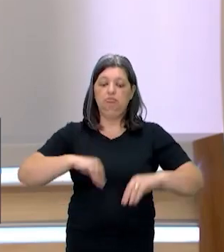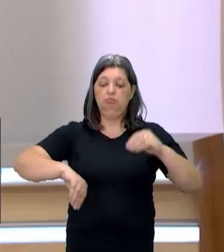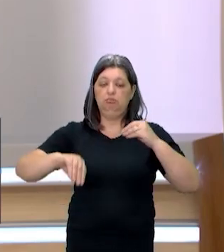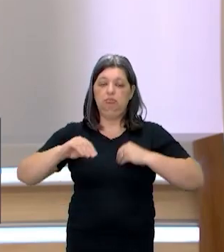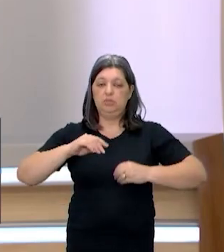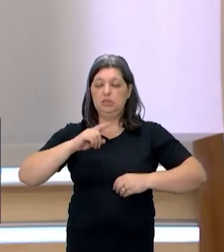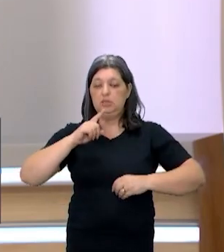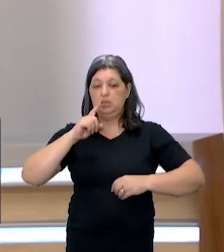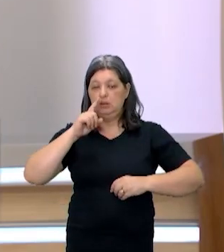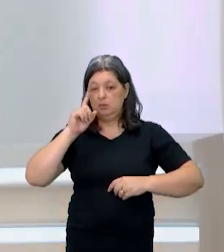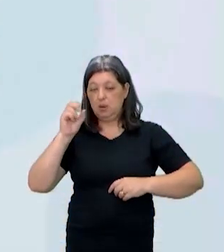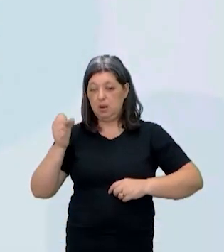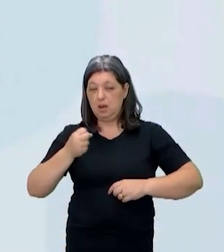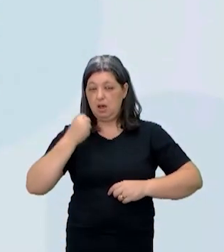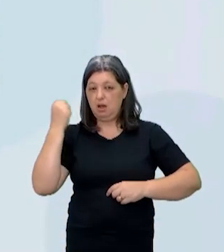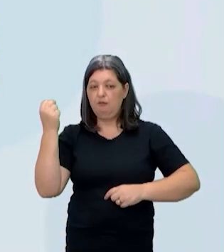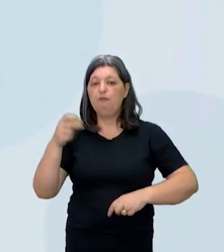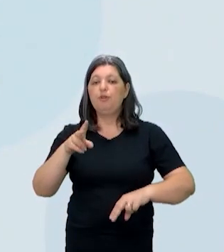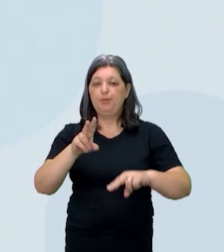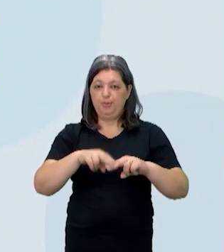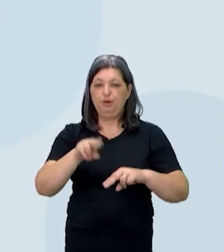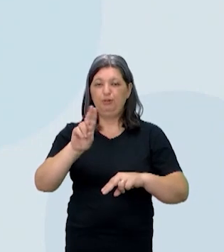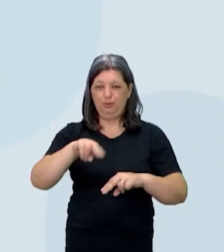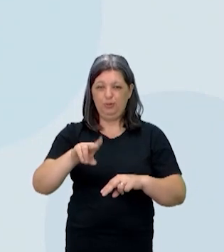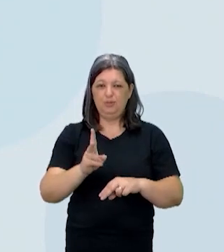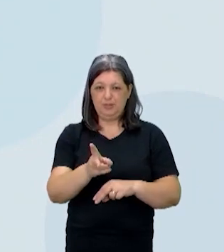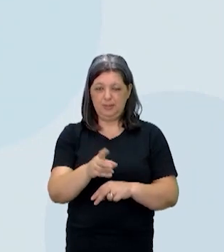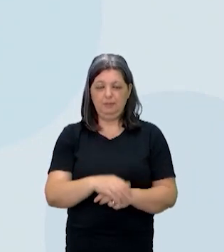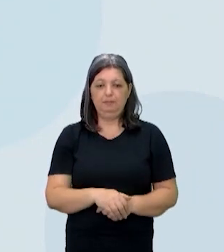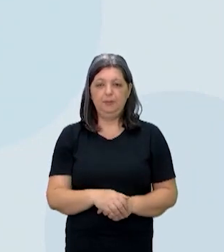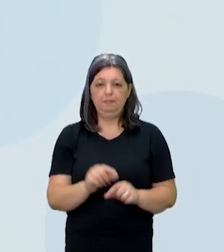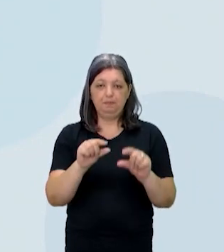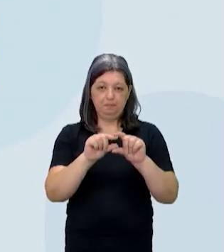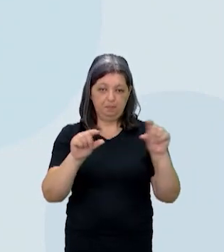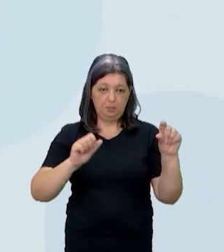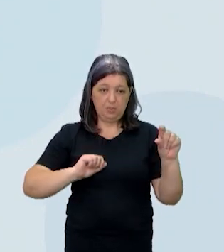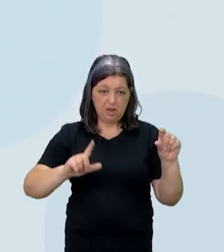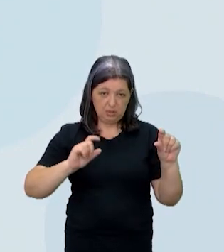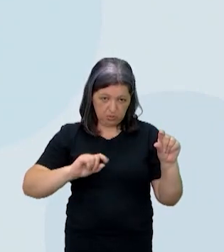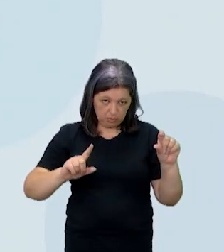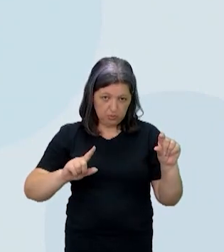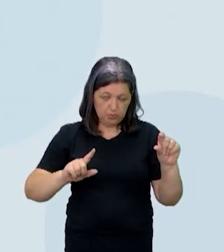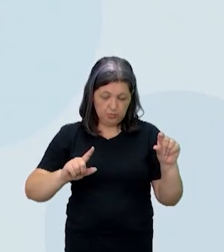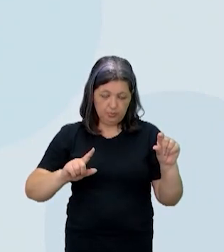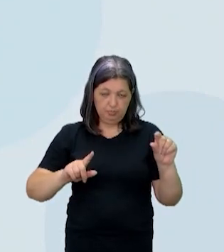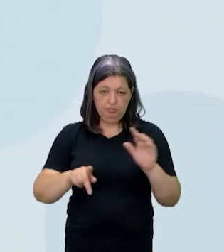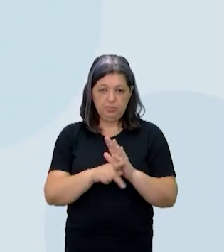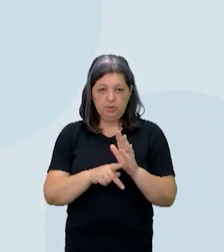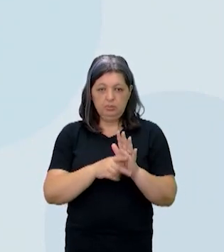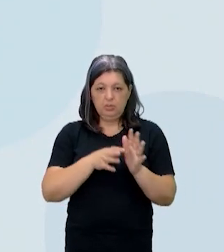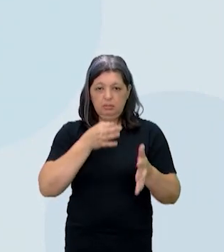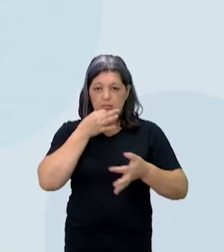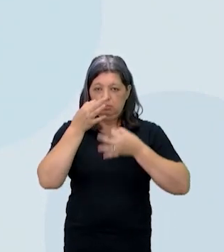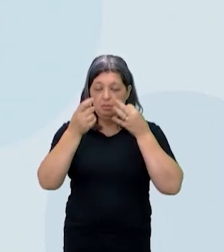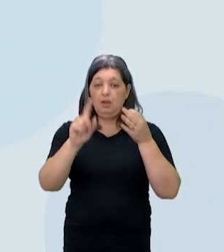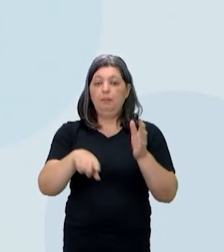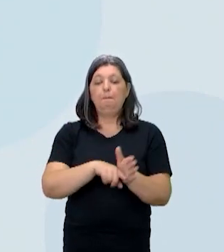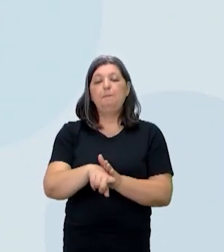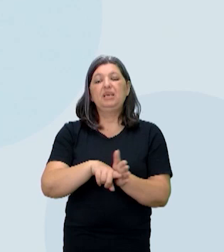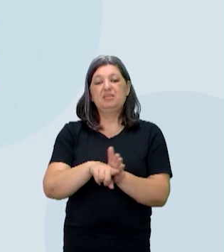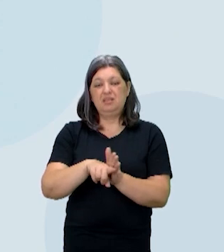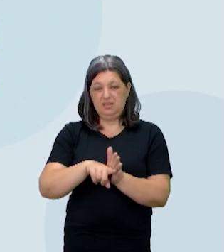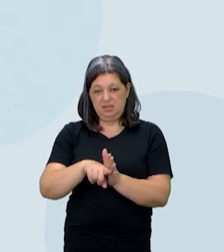lá na tela para mim, por favor. E aí você tem em azulzinho ali os argumentos de comprovação, porque são dados,